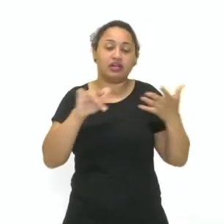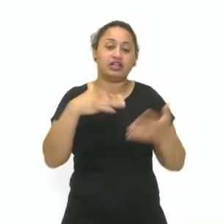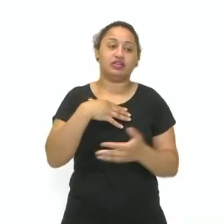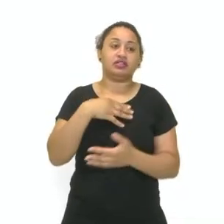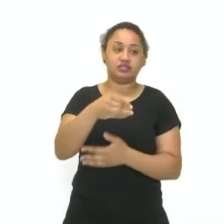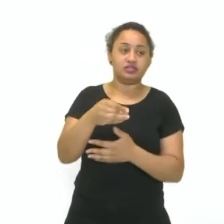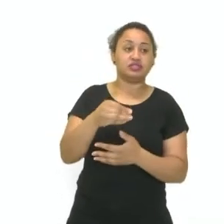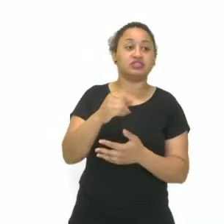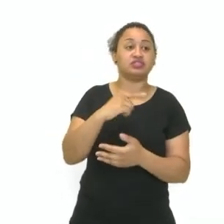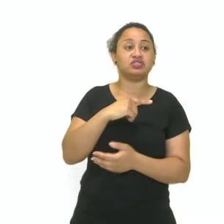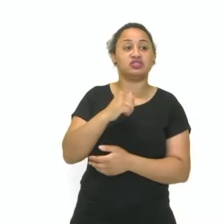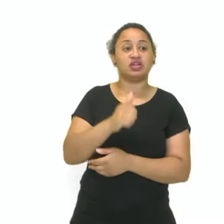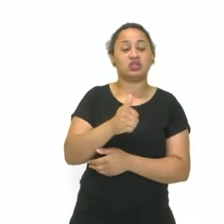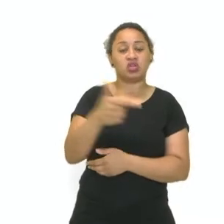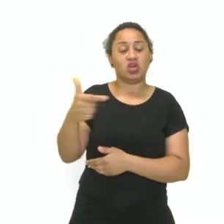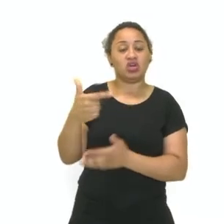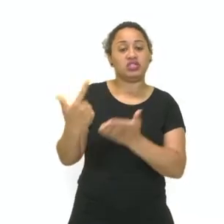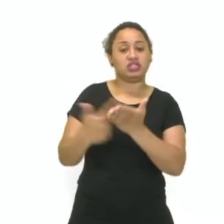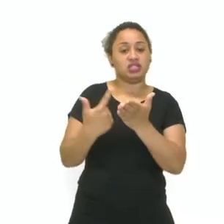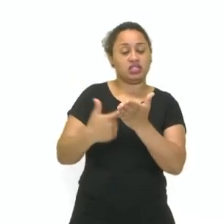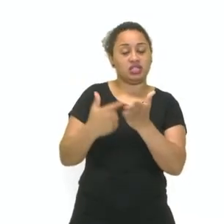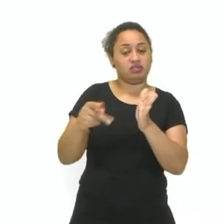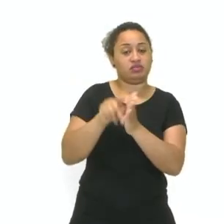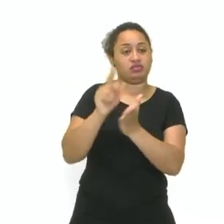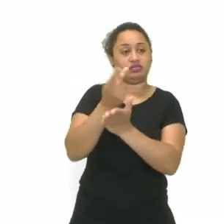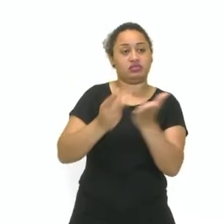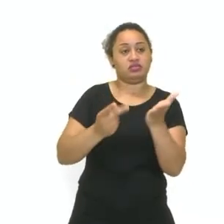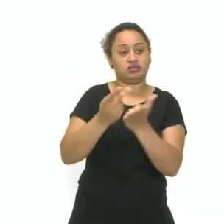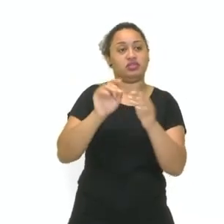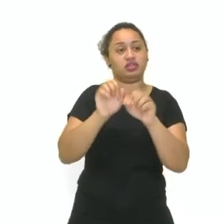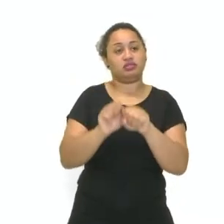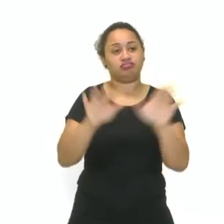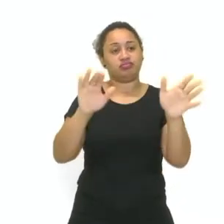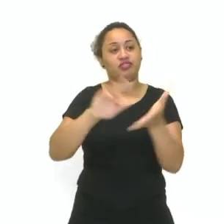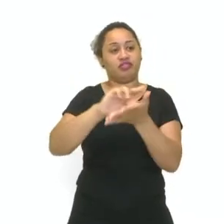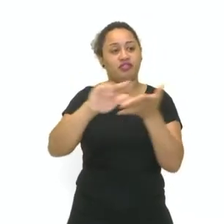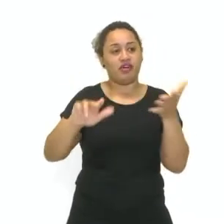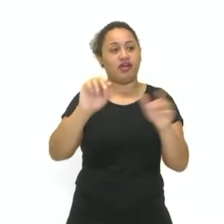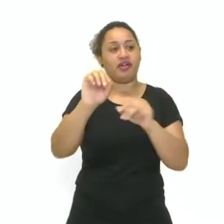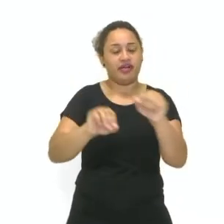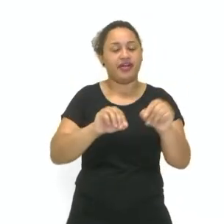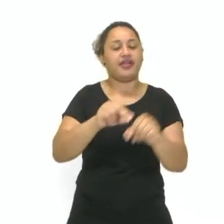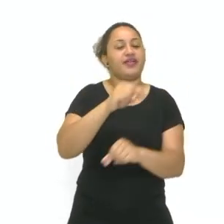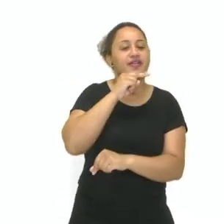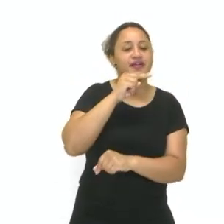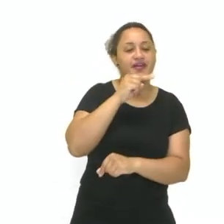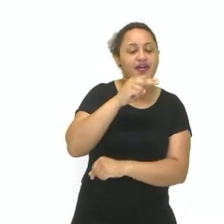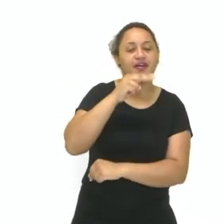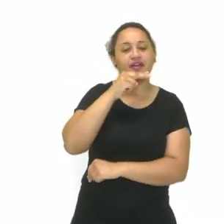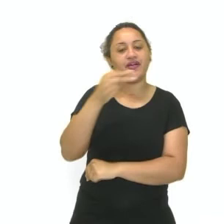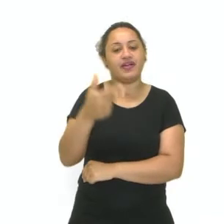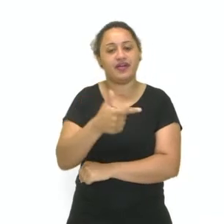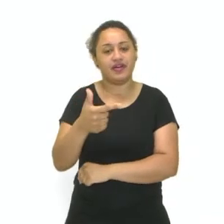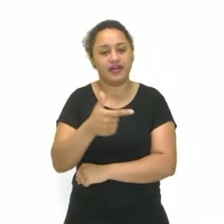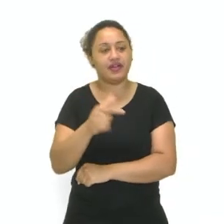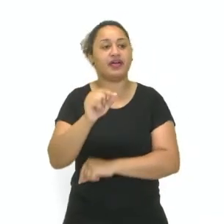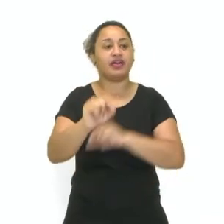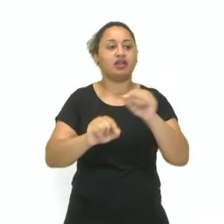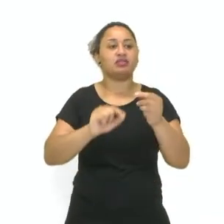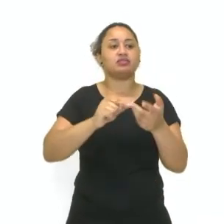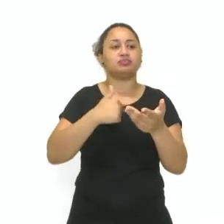exatamente 12 livros de poemas que já se multiplicaram em netos e bisnetos por coletâneas e